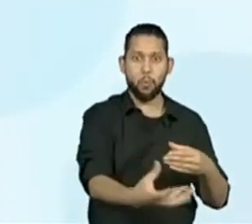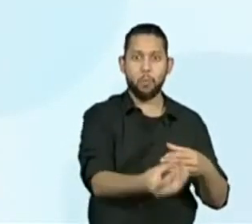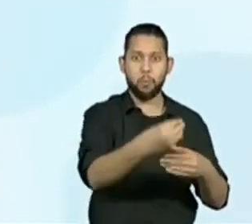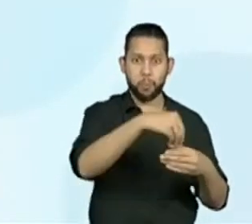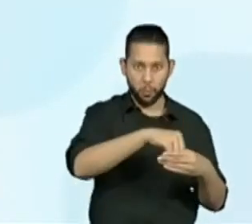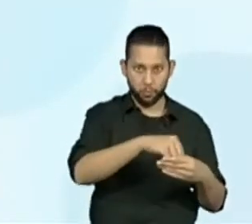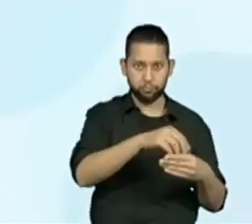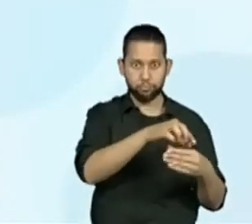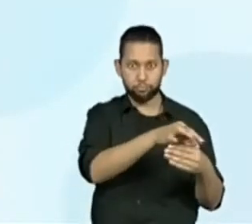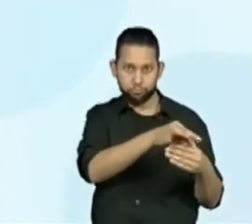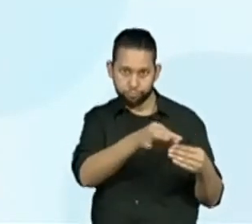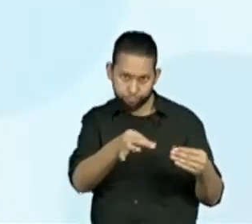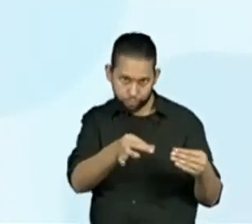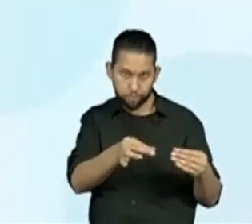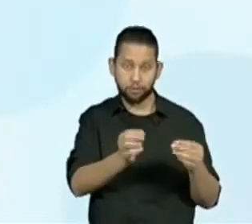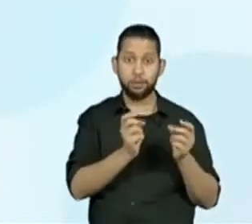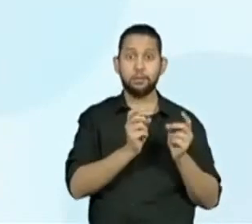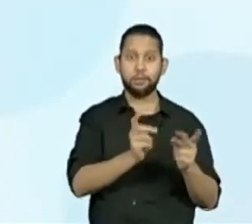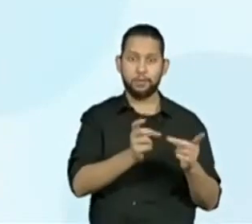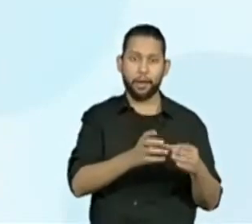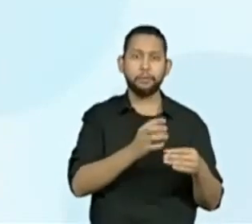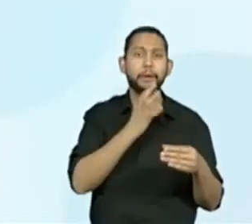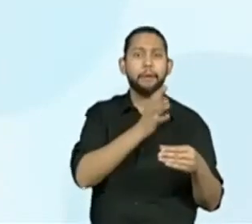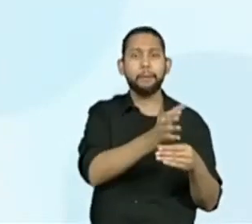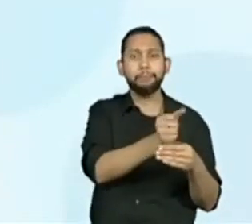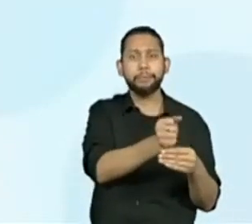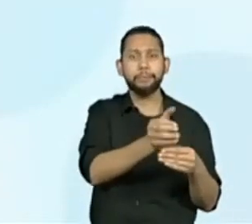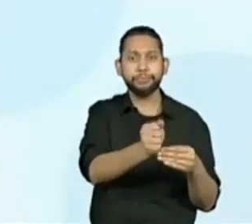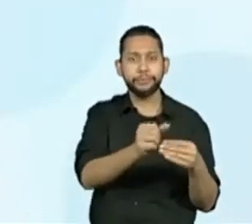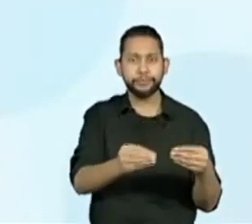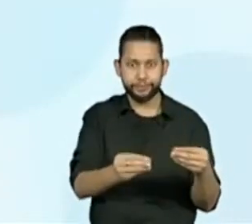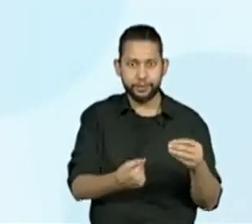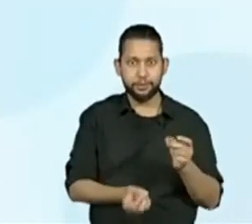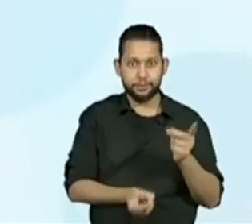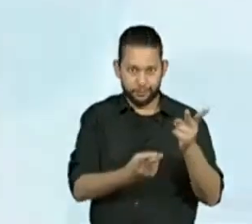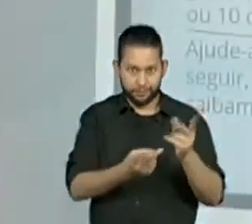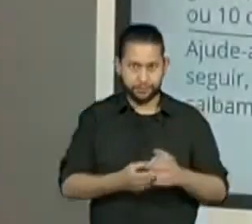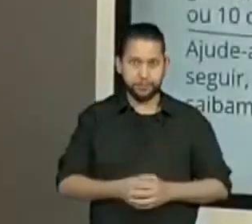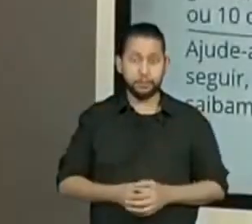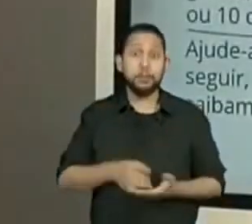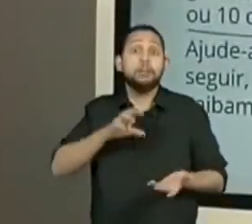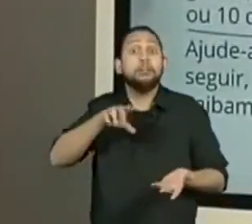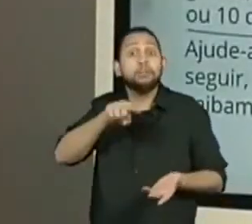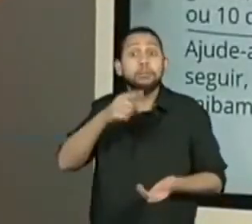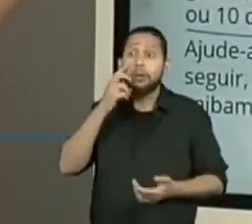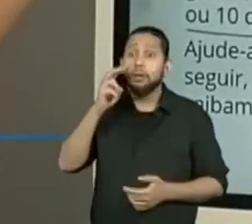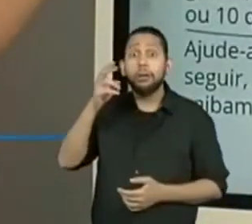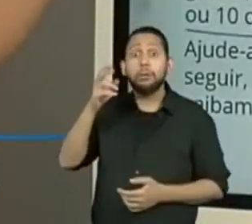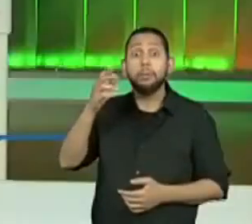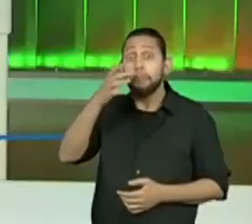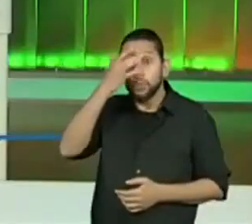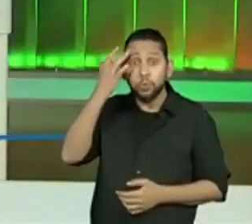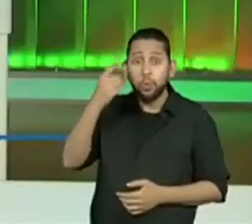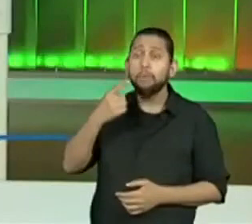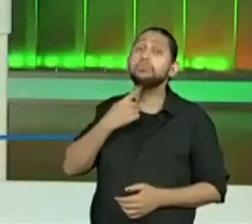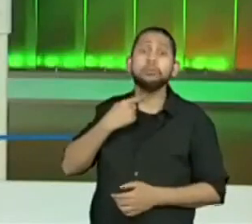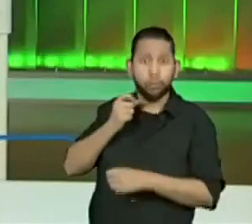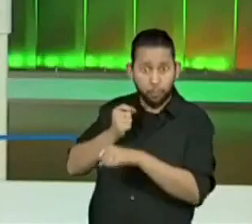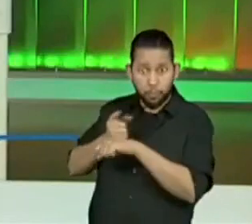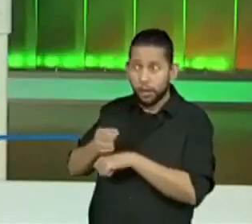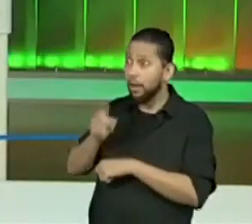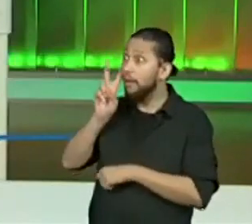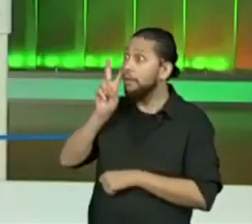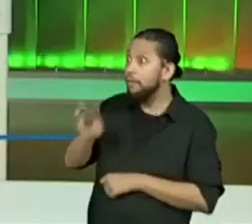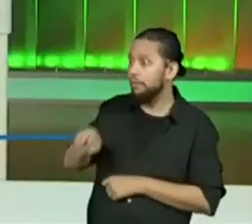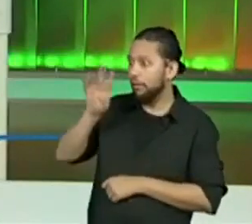certo então vamos ajudá-la e a preencher a tabela porque se chegar algum cliente lá ele bate o olho